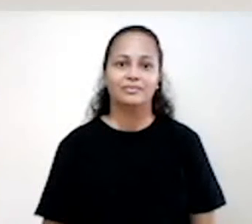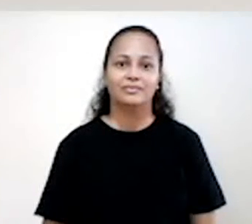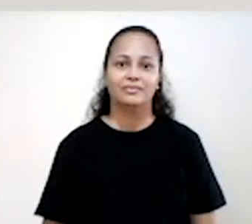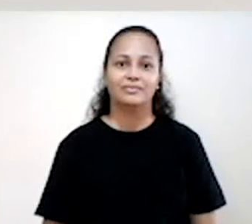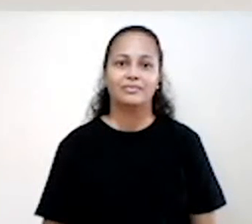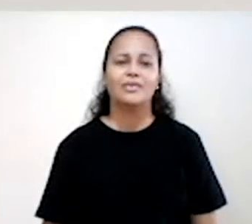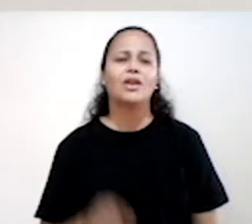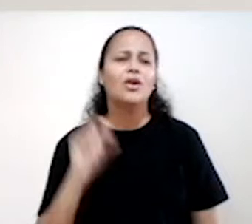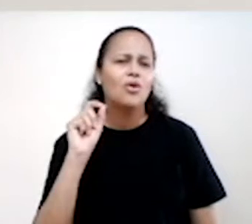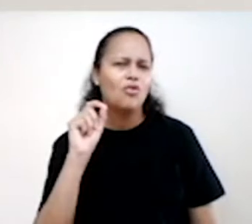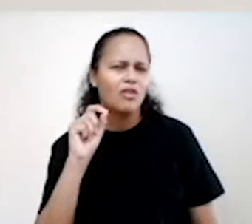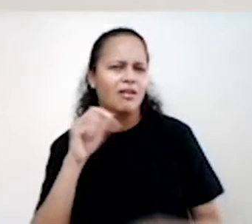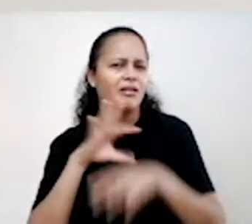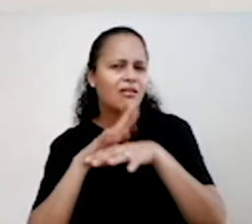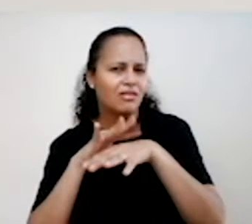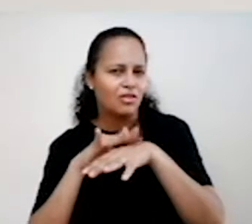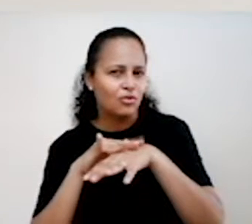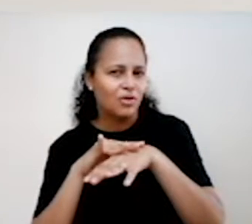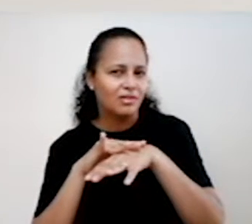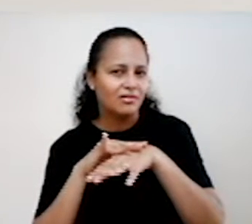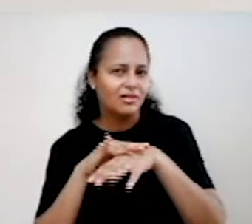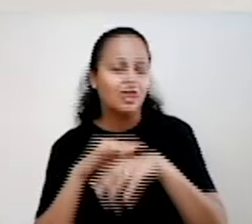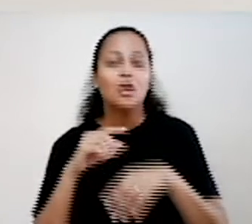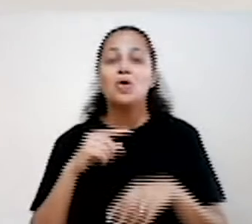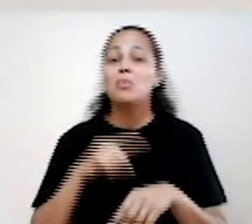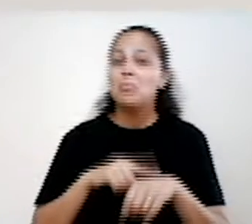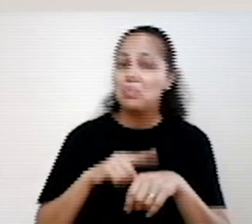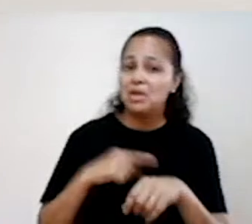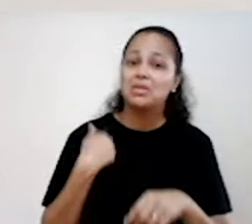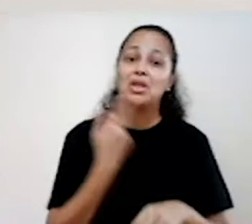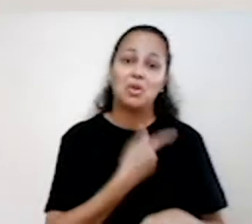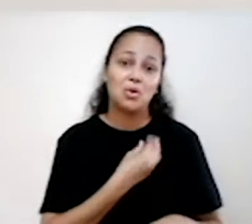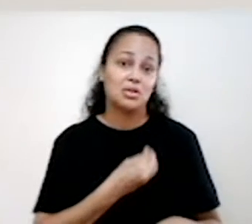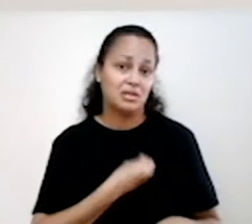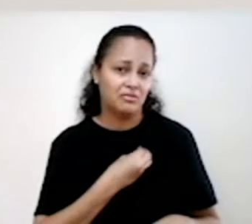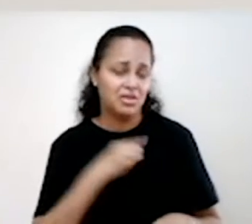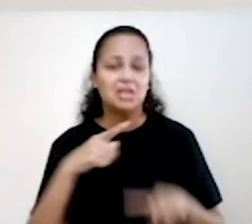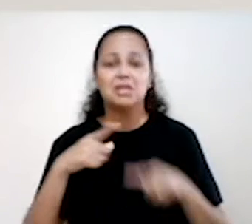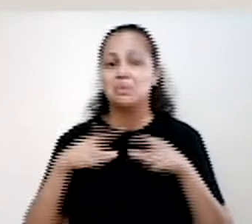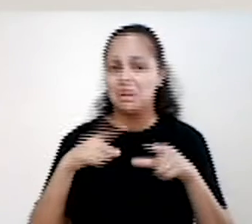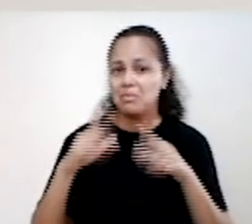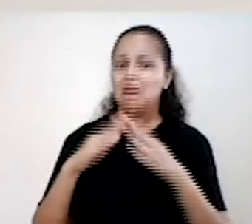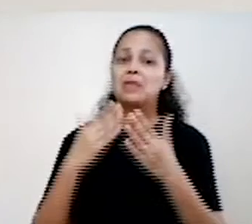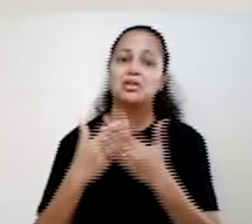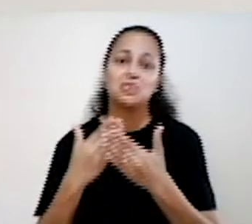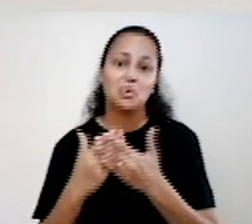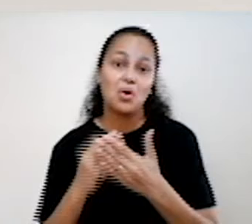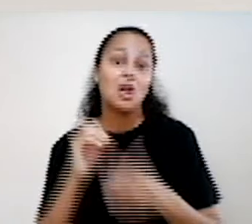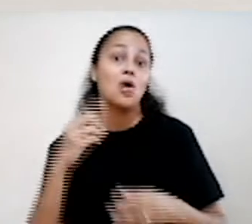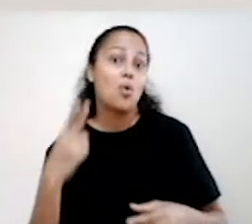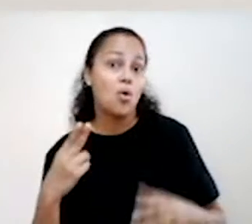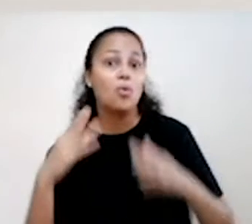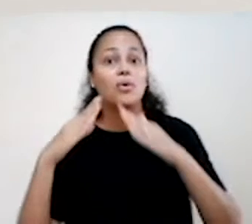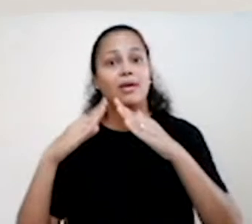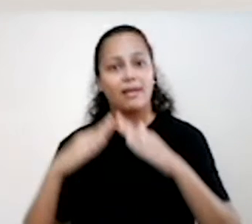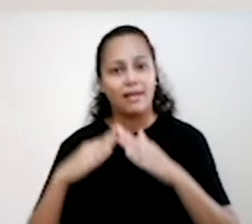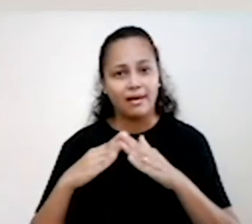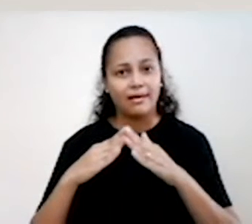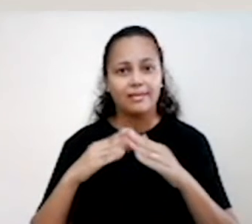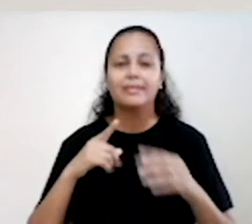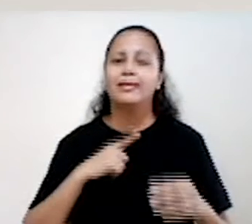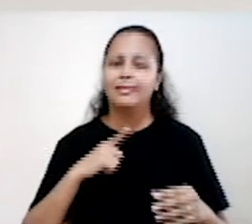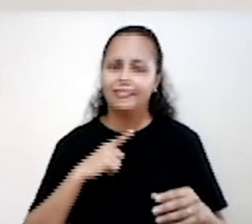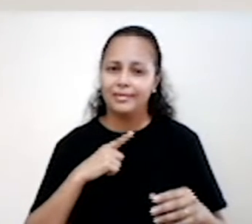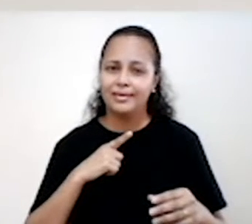Então vamos falar um pouco sobre a burnout. Em alguns momentos da nossa vida, seja na escola, no trabalho ou até mesmo em casa, podemos gerar uma carga excessiva